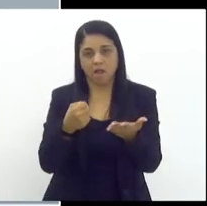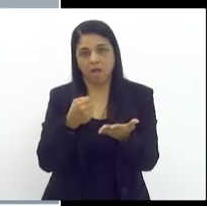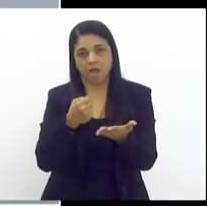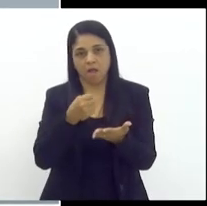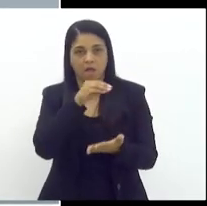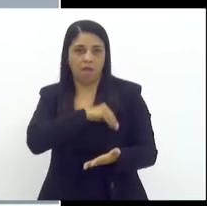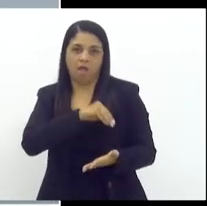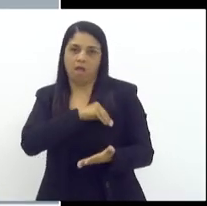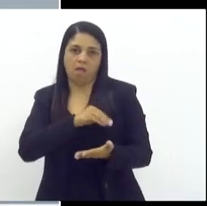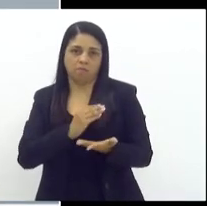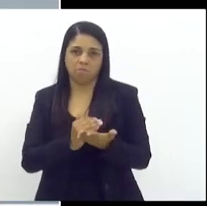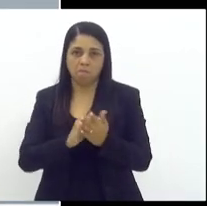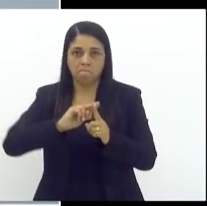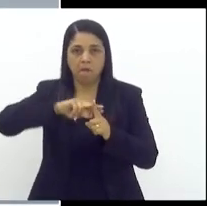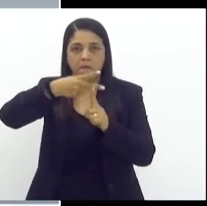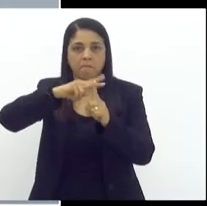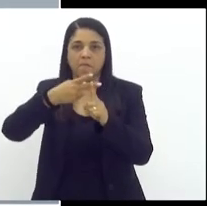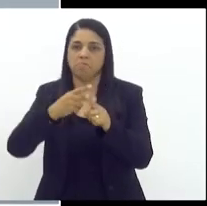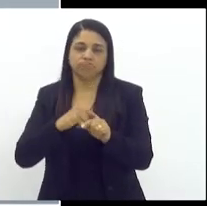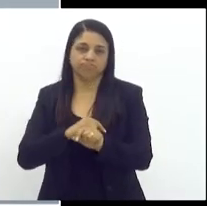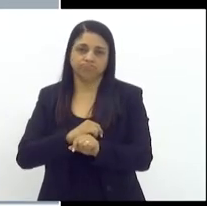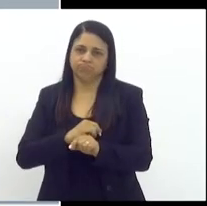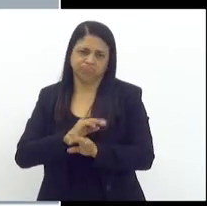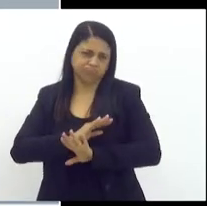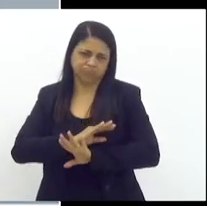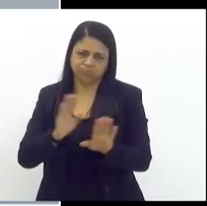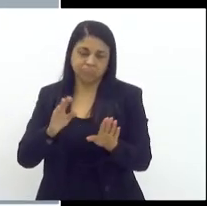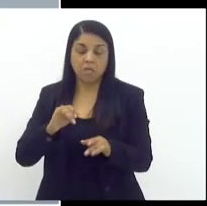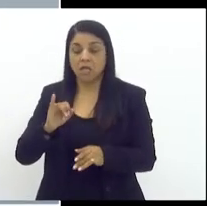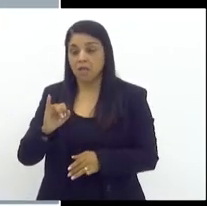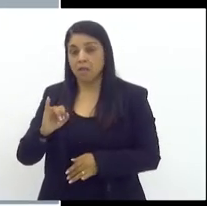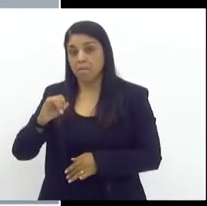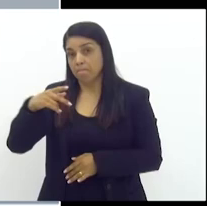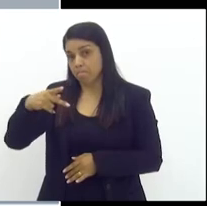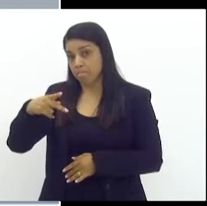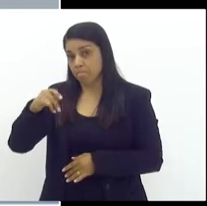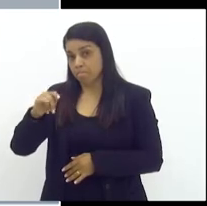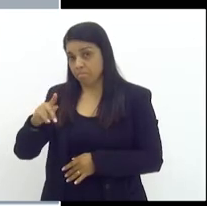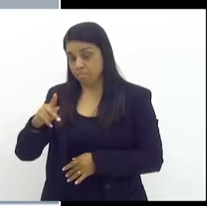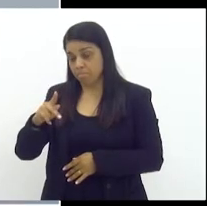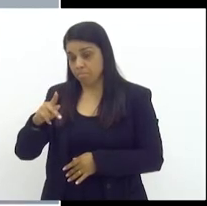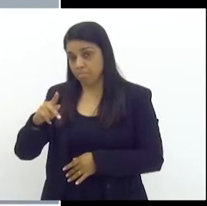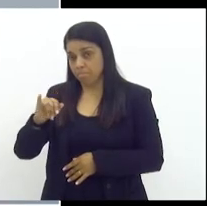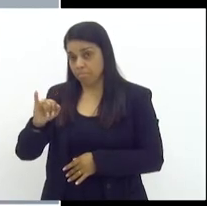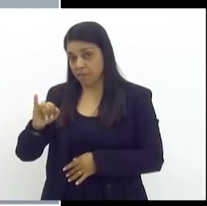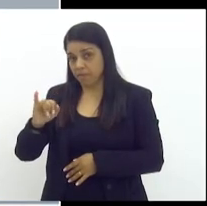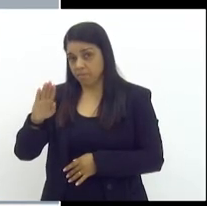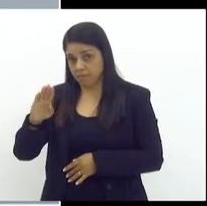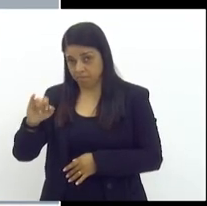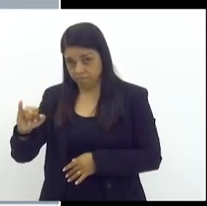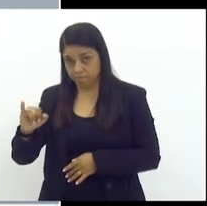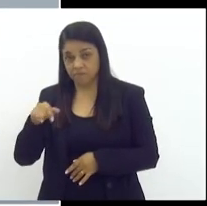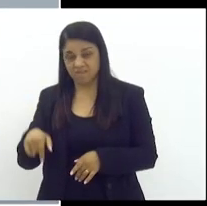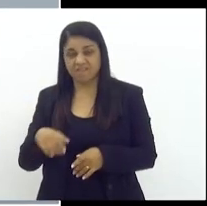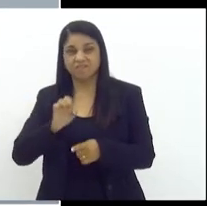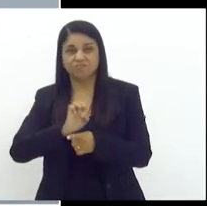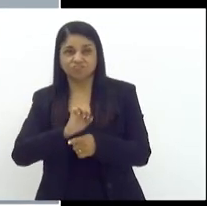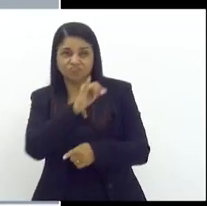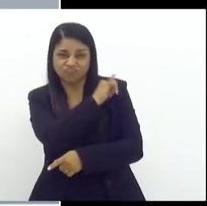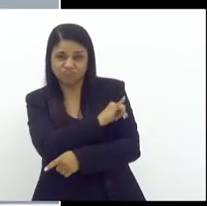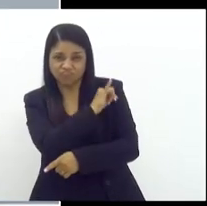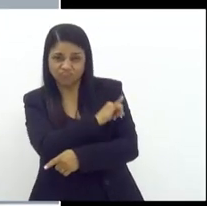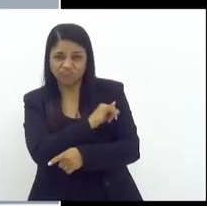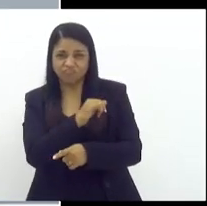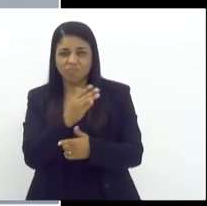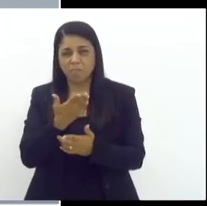nem tão pouco de crescimento de PIB o PIB dos últimos 10 anos do Estado do Rio de Janeiro teve o crescimento médio